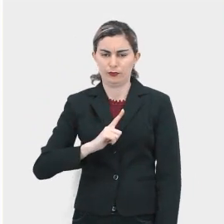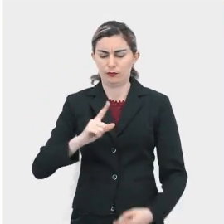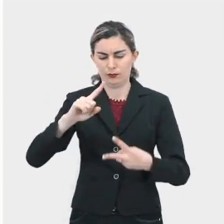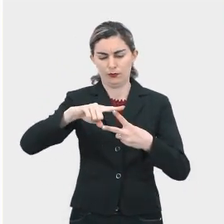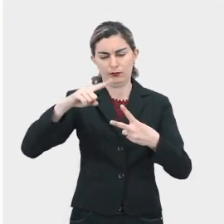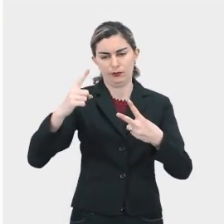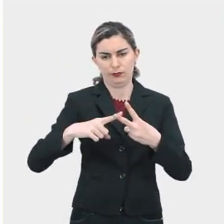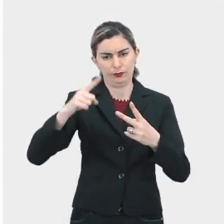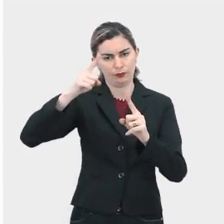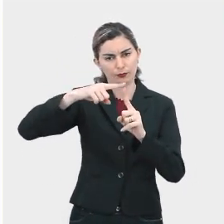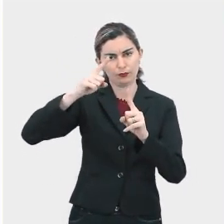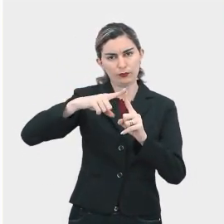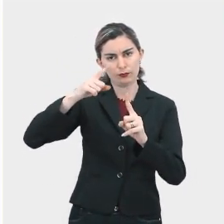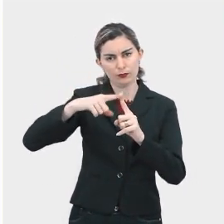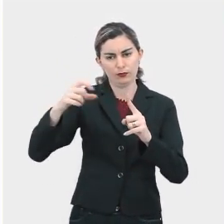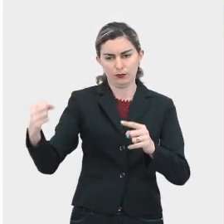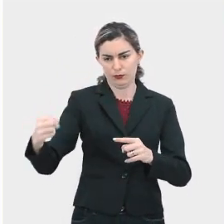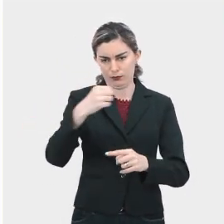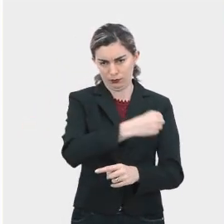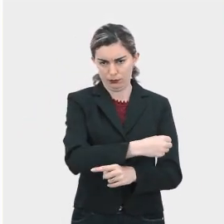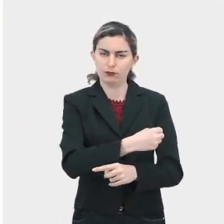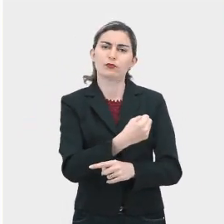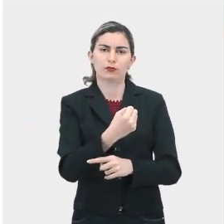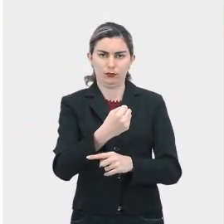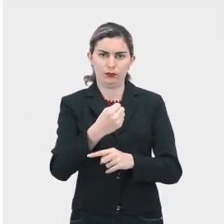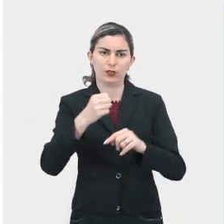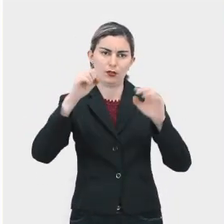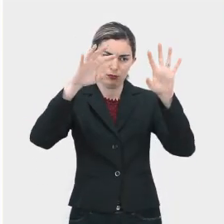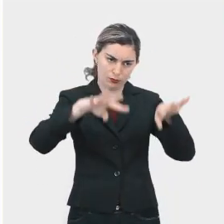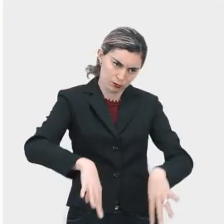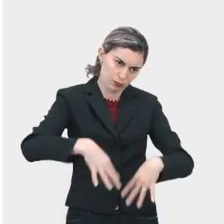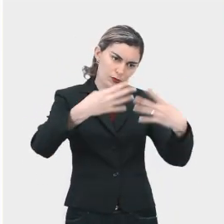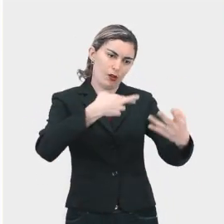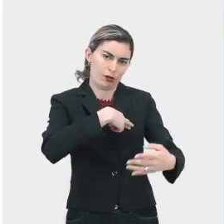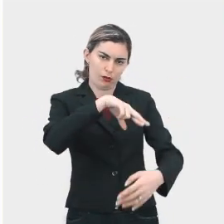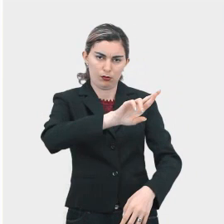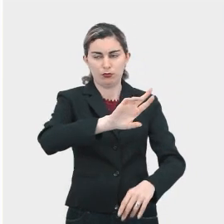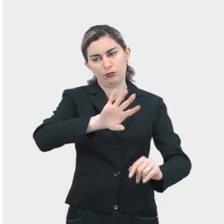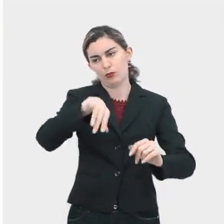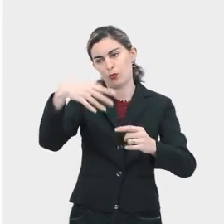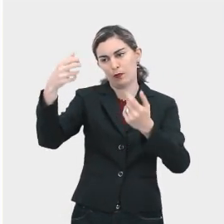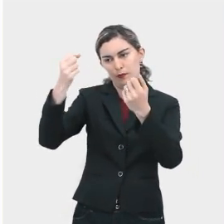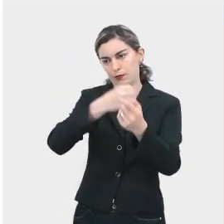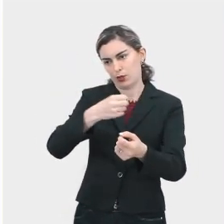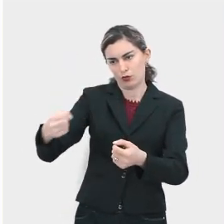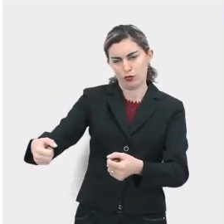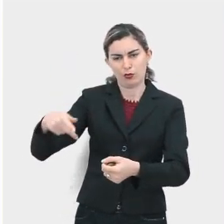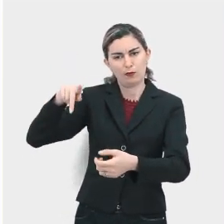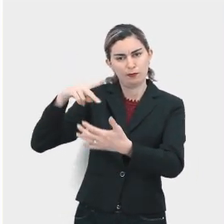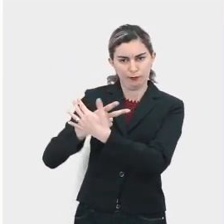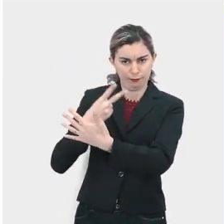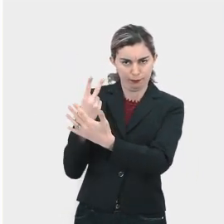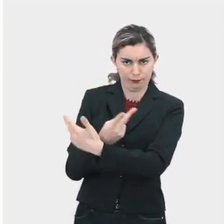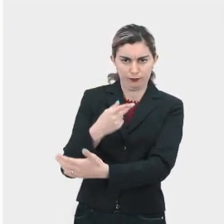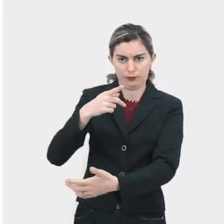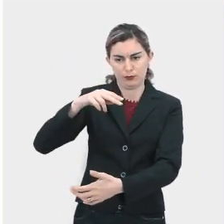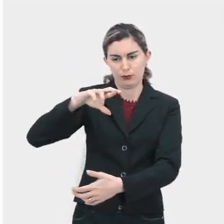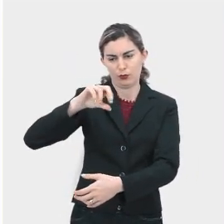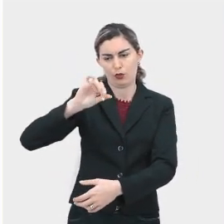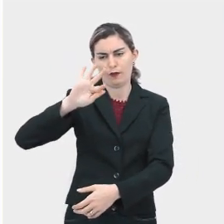O pastorio sagrado, religioso, e o pastorio profano, tá? E dentro desses dois